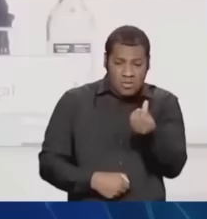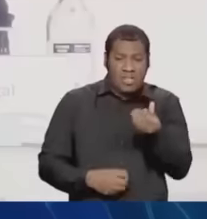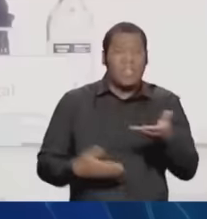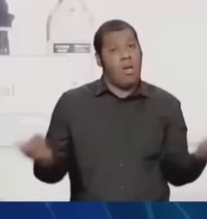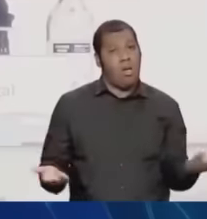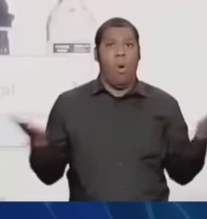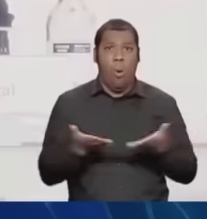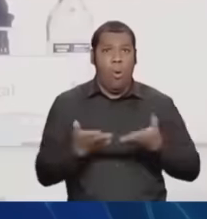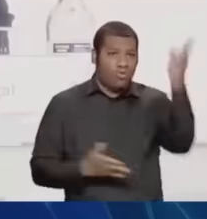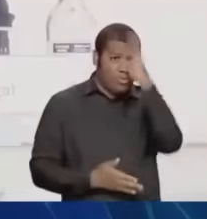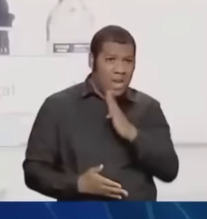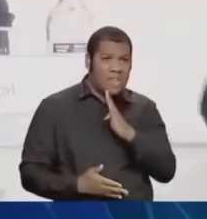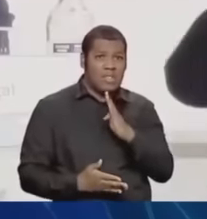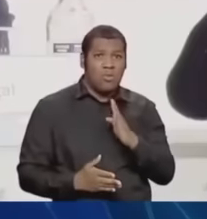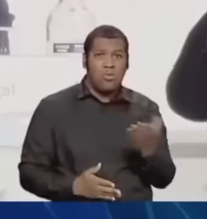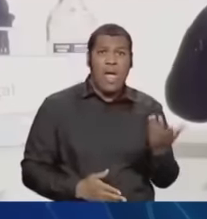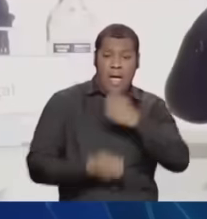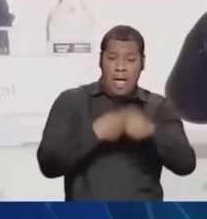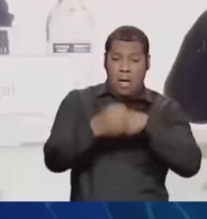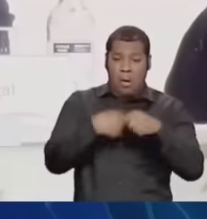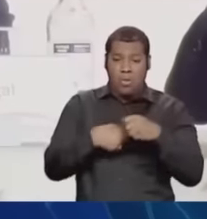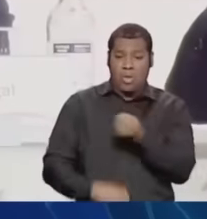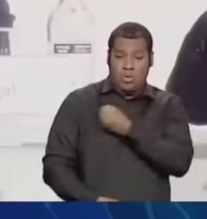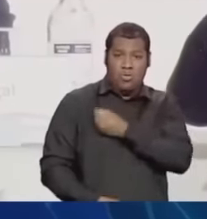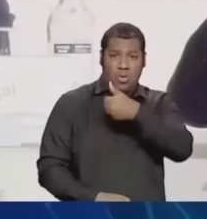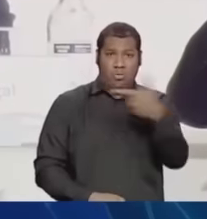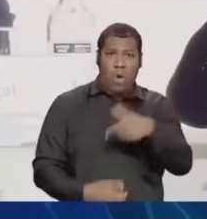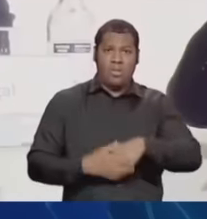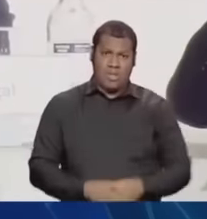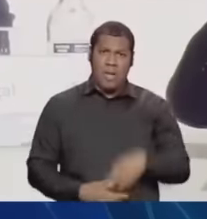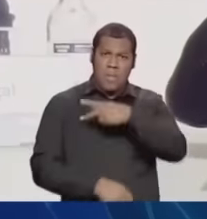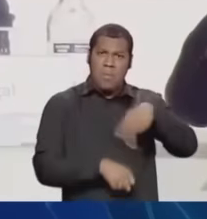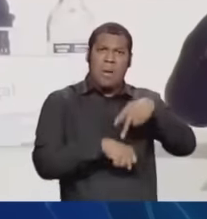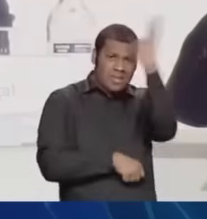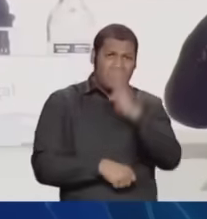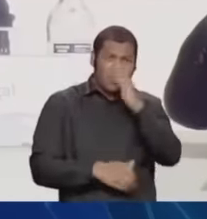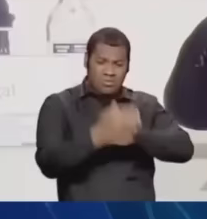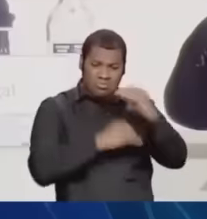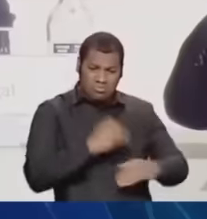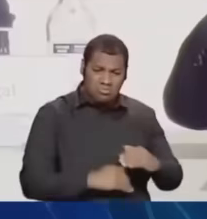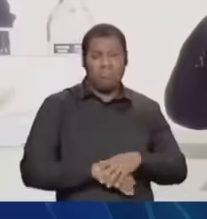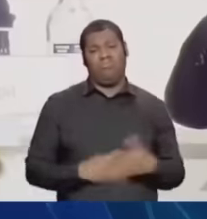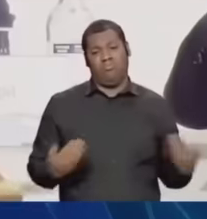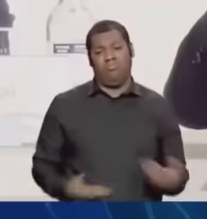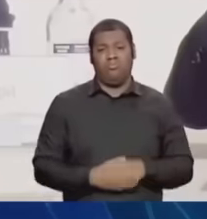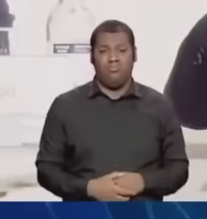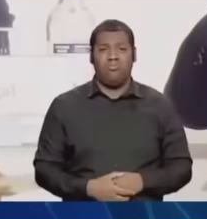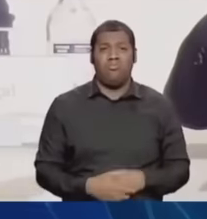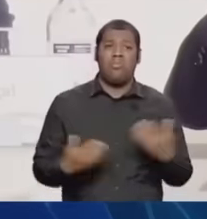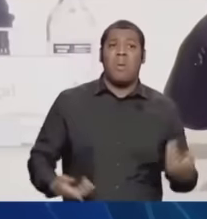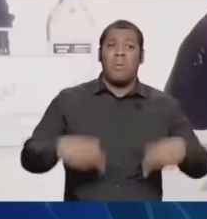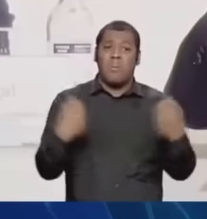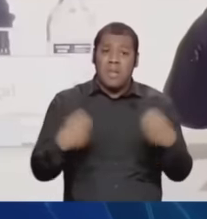Ou seja, o país andou para trás, como muitos outros países andam para trás. Depende do governo que é eleito, depende do governo que tem a